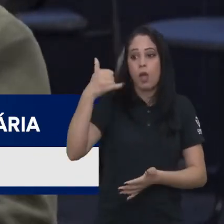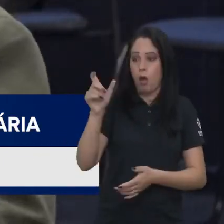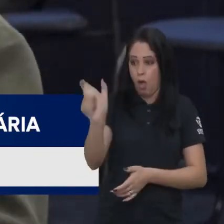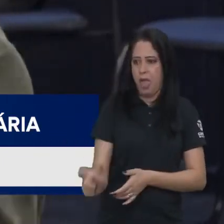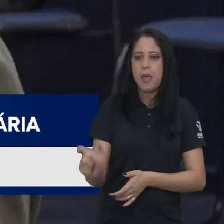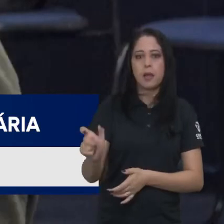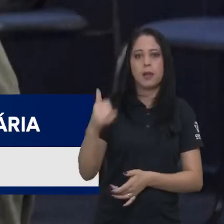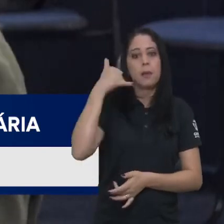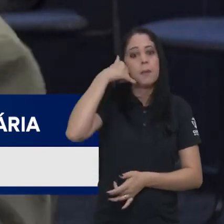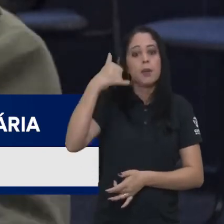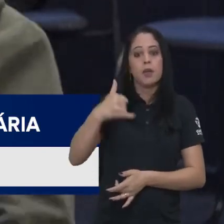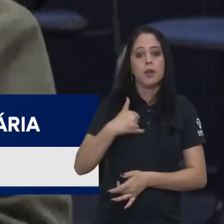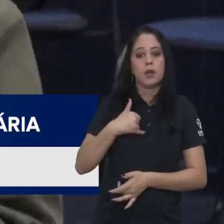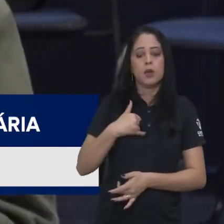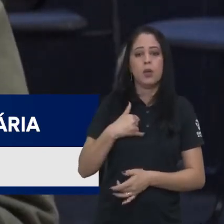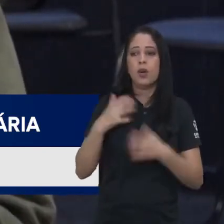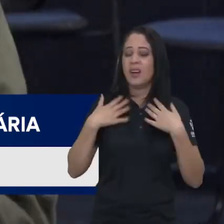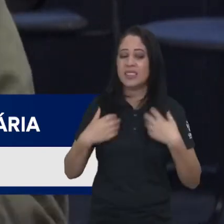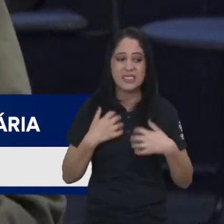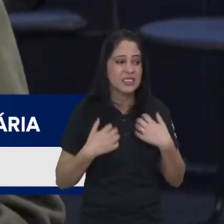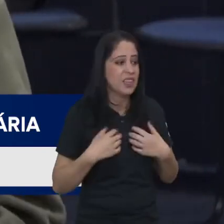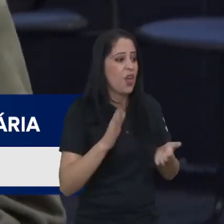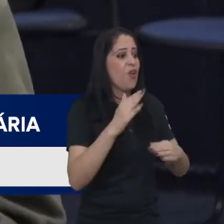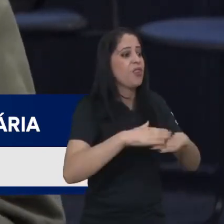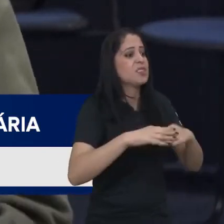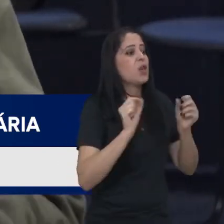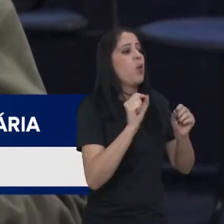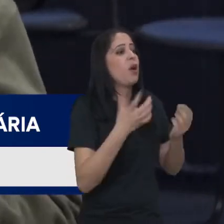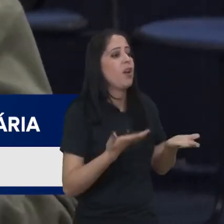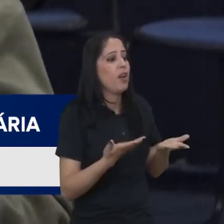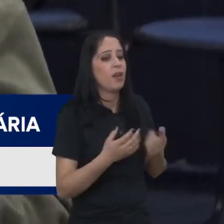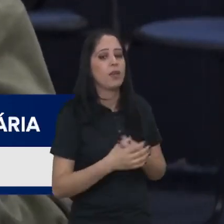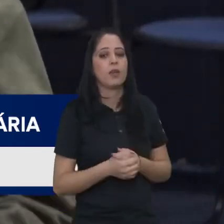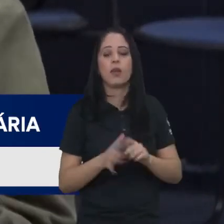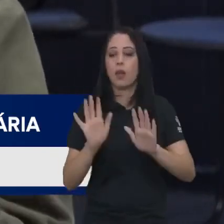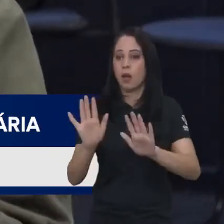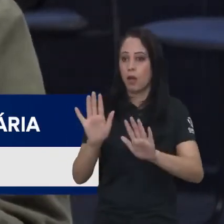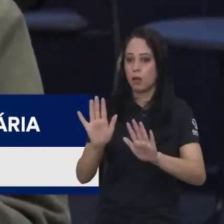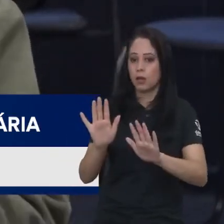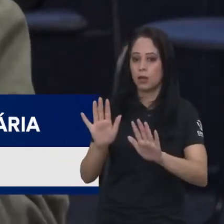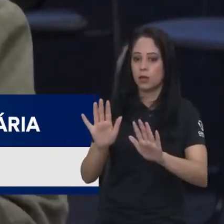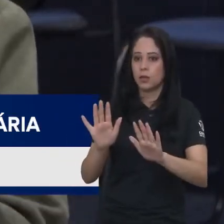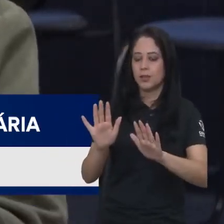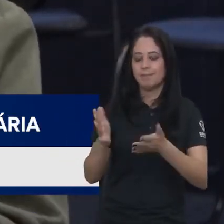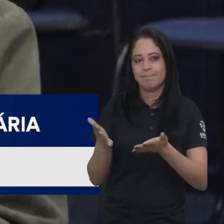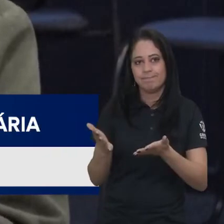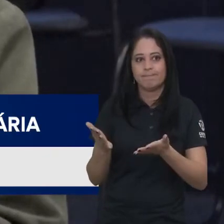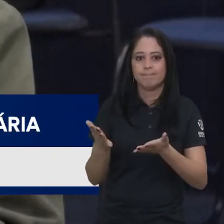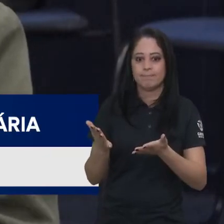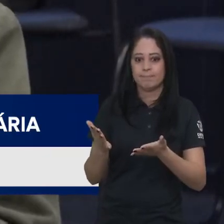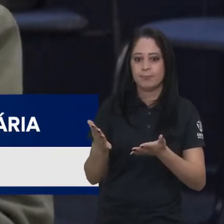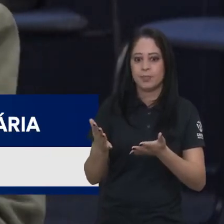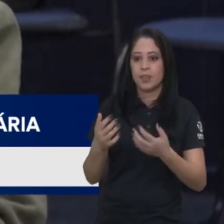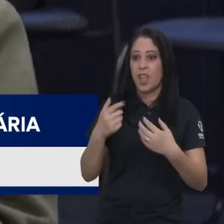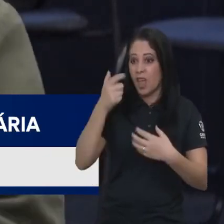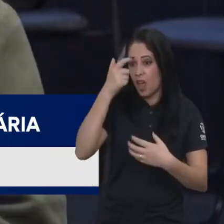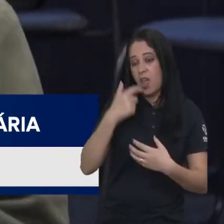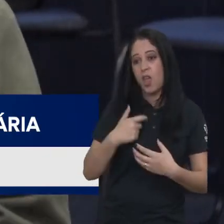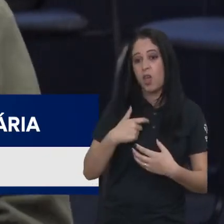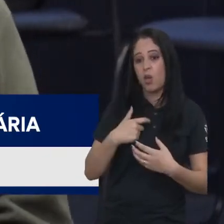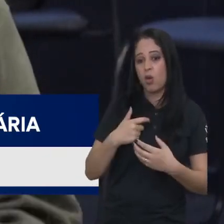às sete horas da manhã. Um pouquinho depois, o Selma, o eu faço? Eu falei para ele, o Sr. Isaías, tudo o que eu posso fazer